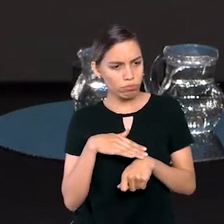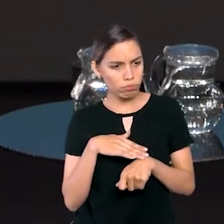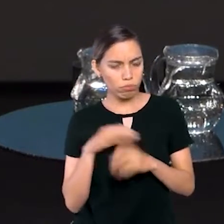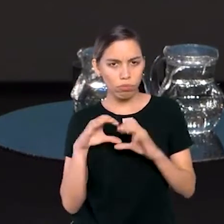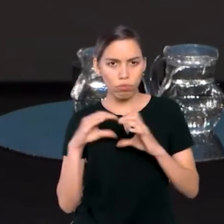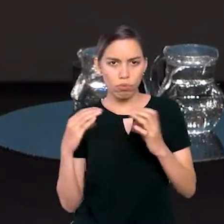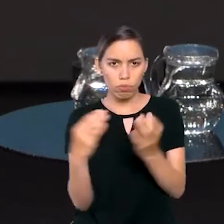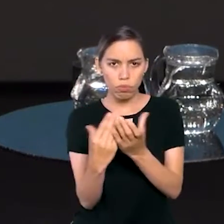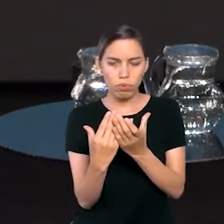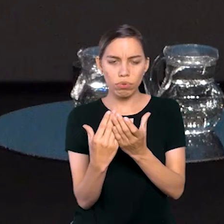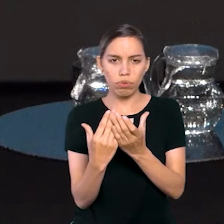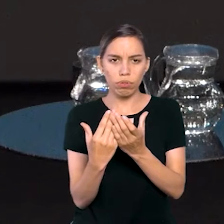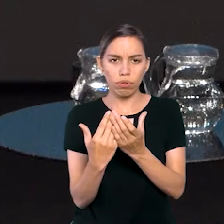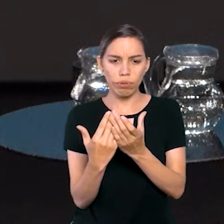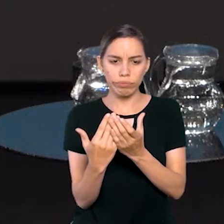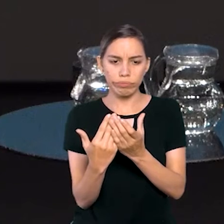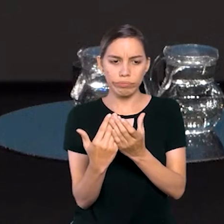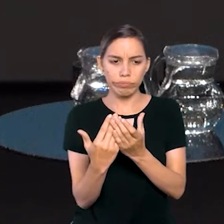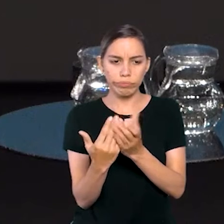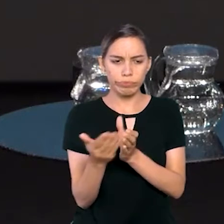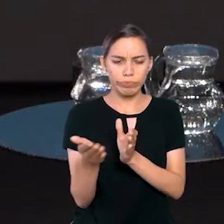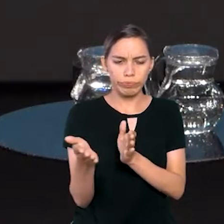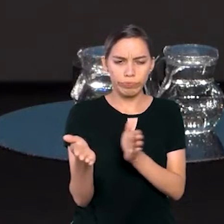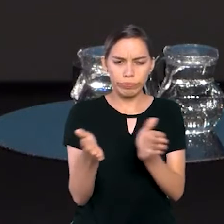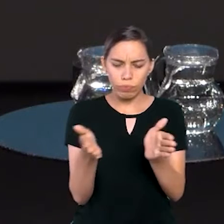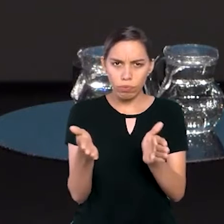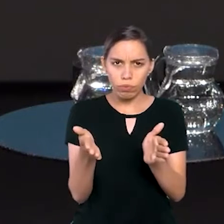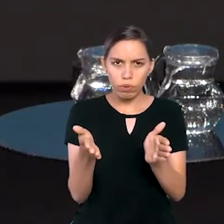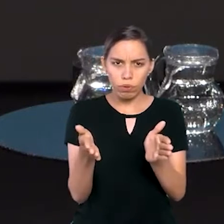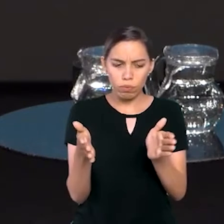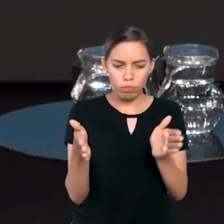temporária, né?